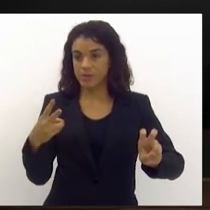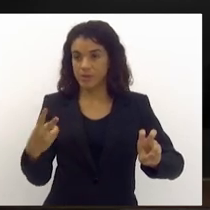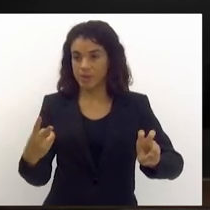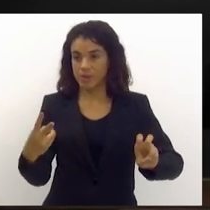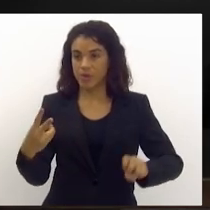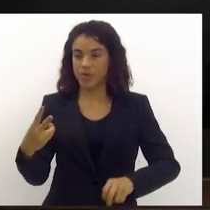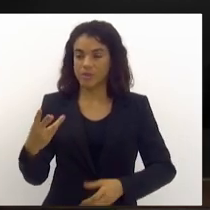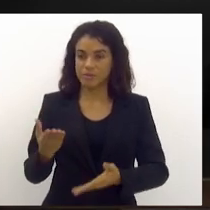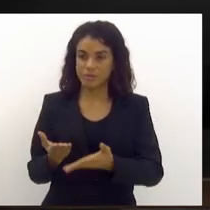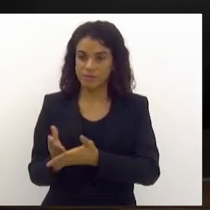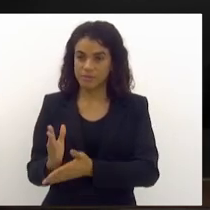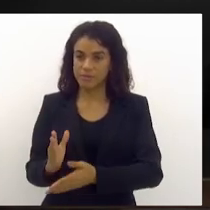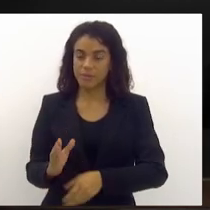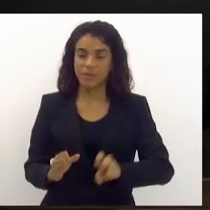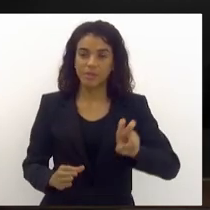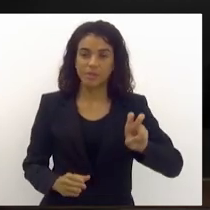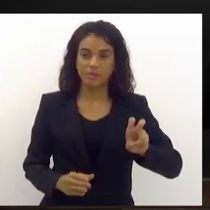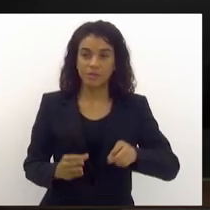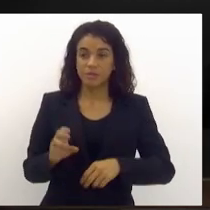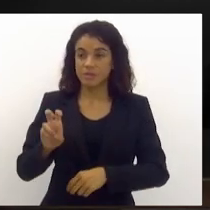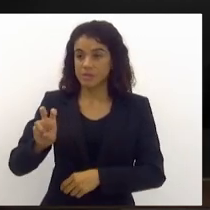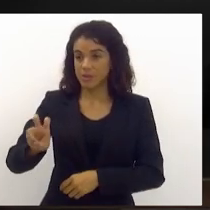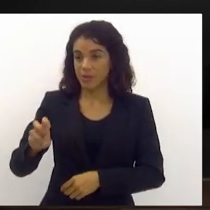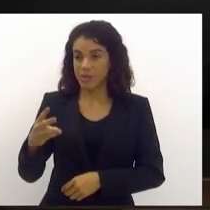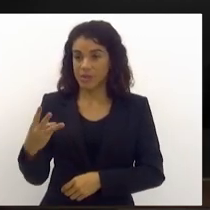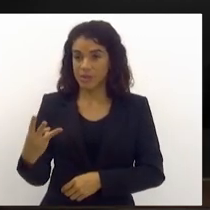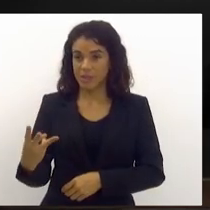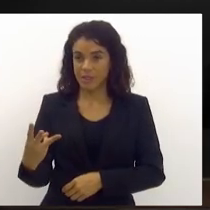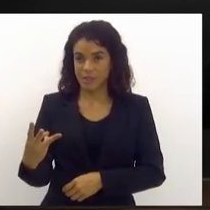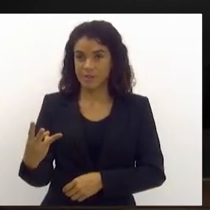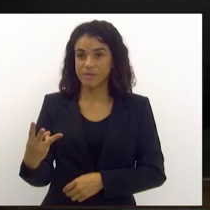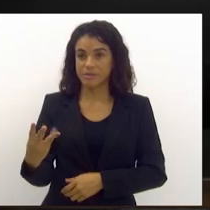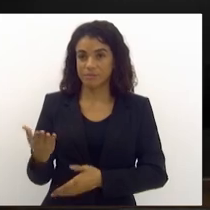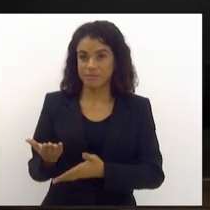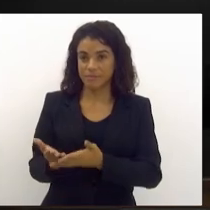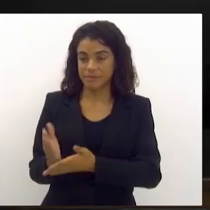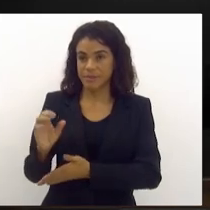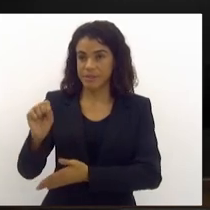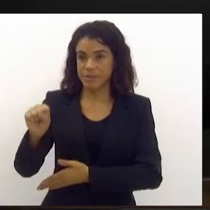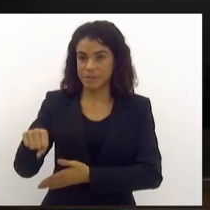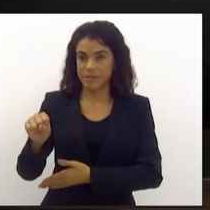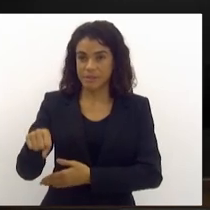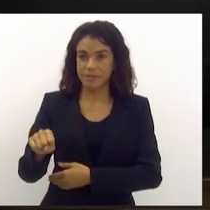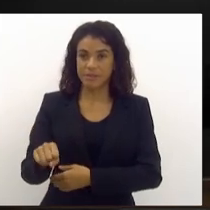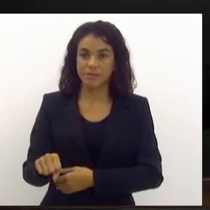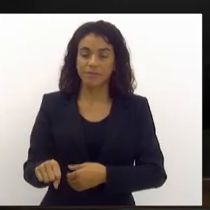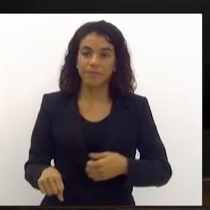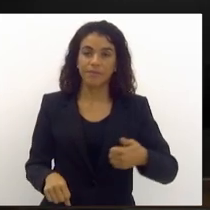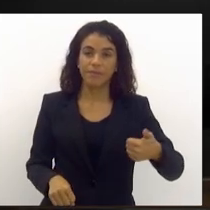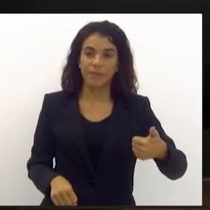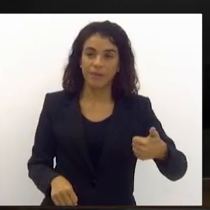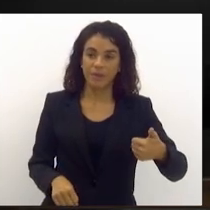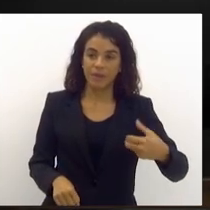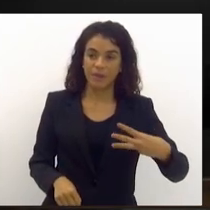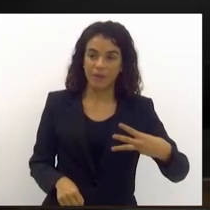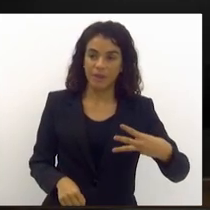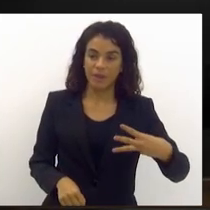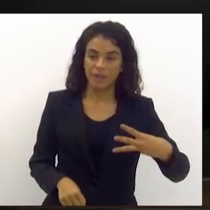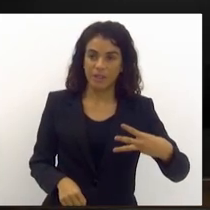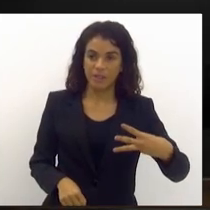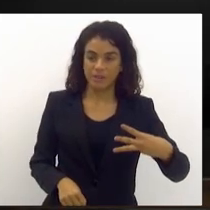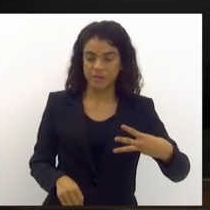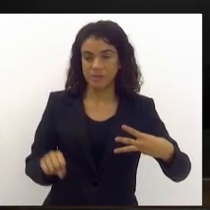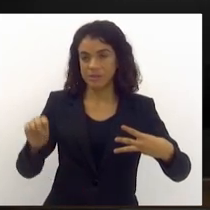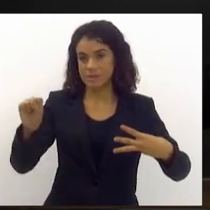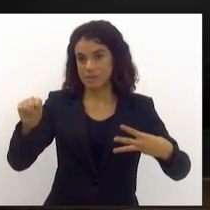votos sim, 53 votaram 66 agora no painel. Votaram 53